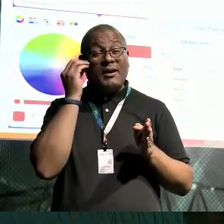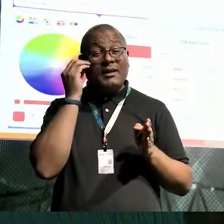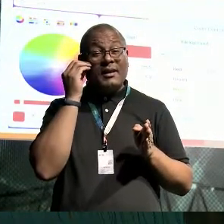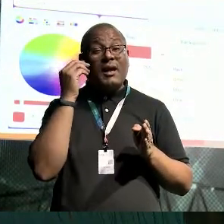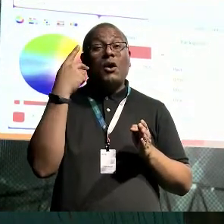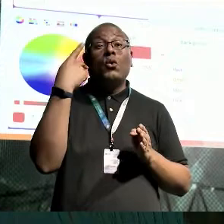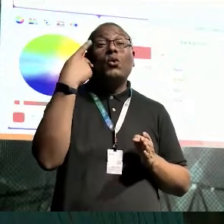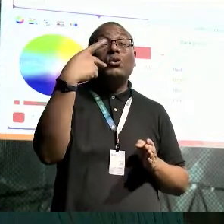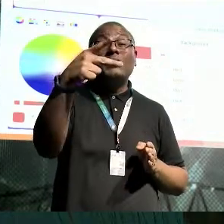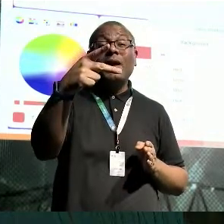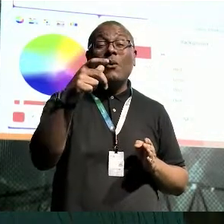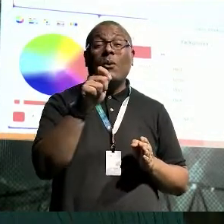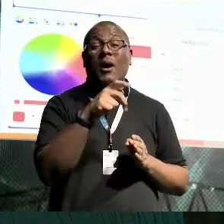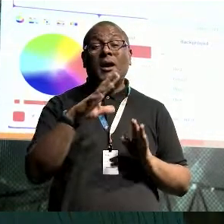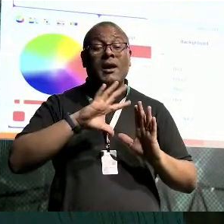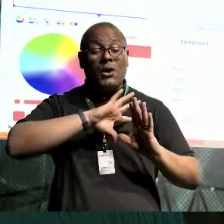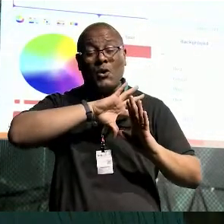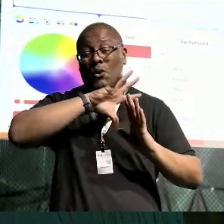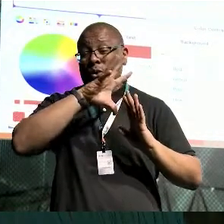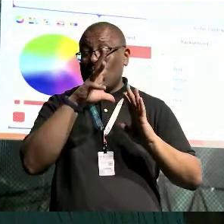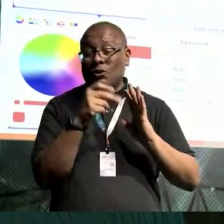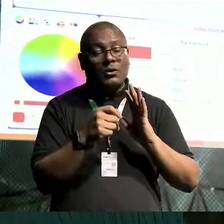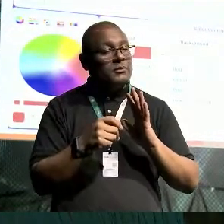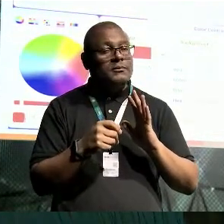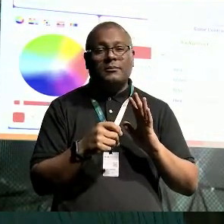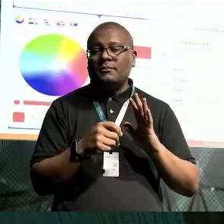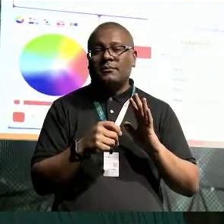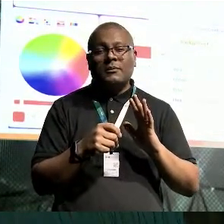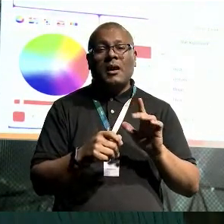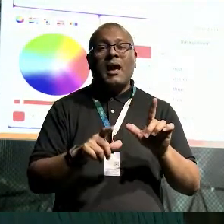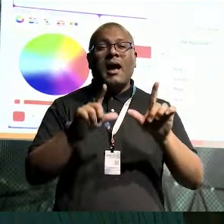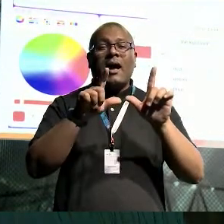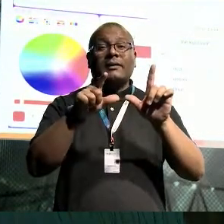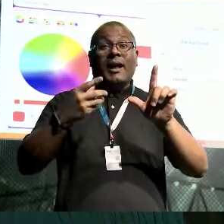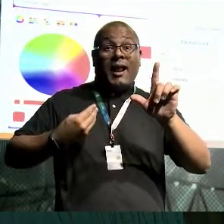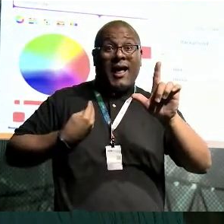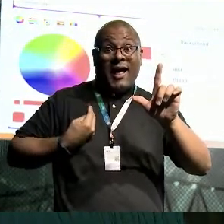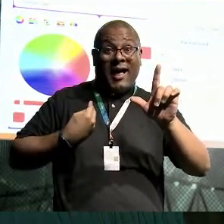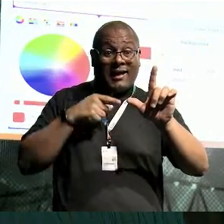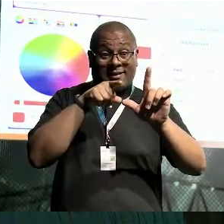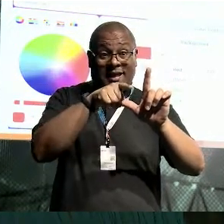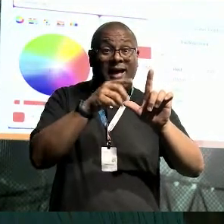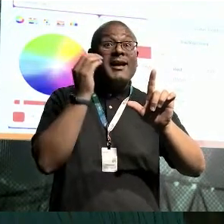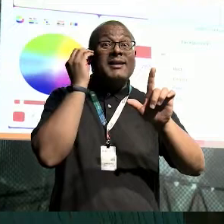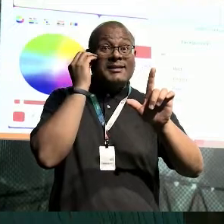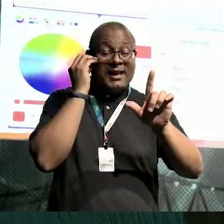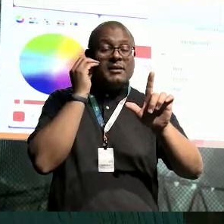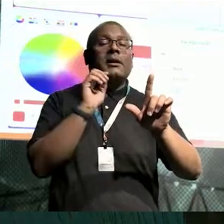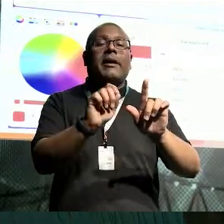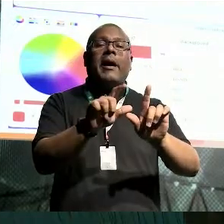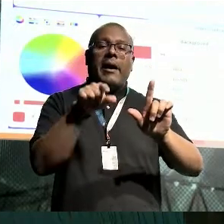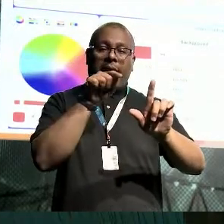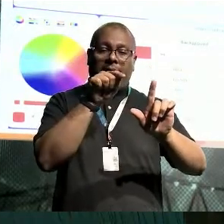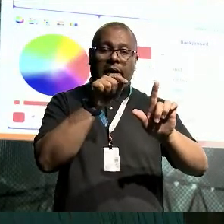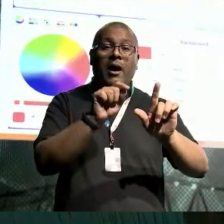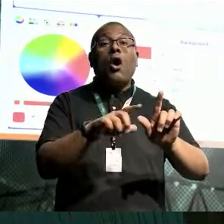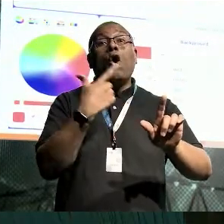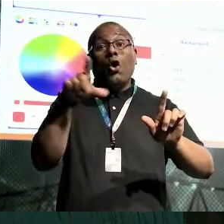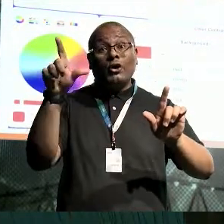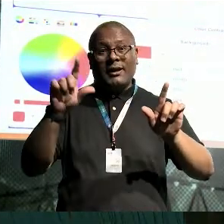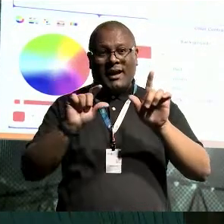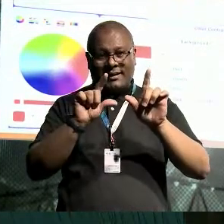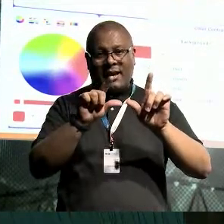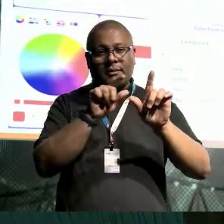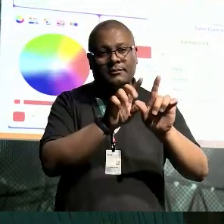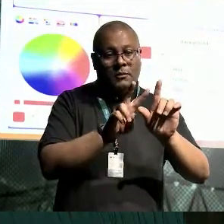seu aplicativo inteiro. Ele vai testar a tela onde você está. Então, se você quer testar essa tela, é essa tela. Quer testar a outra,